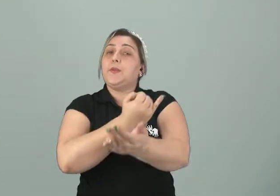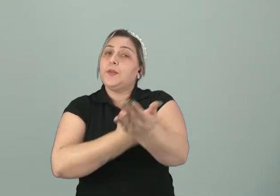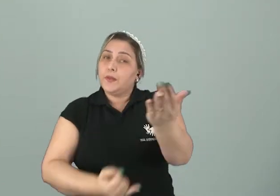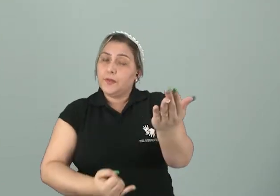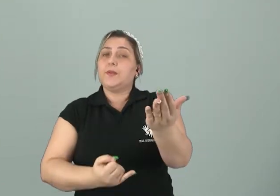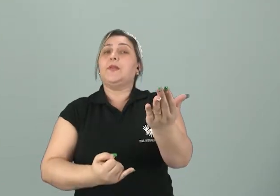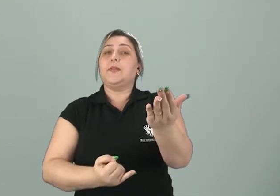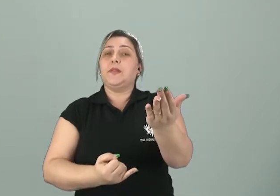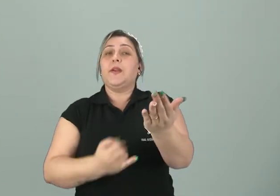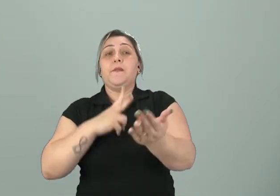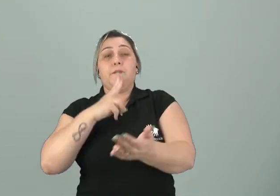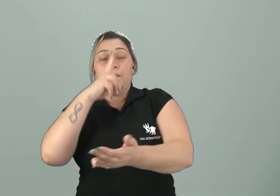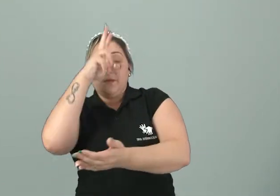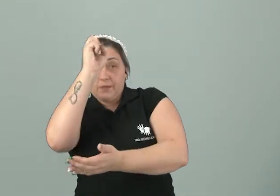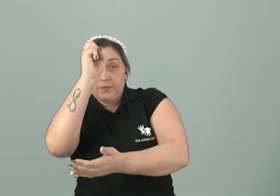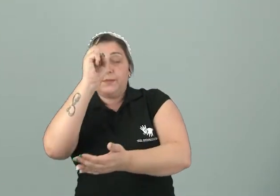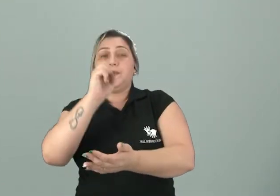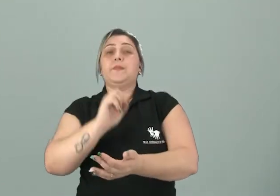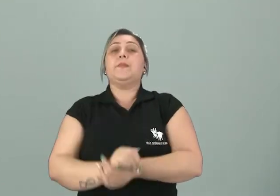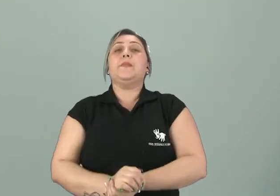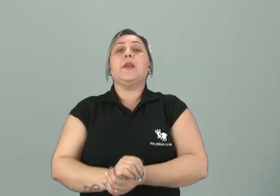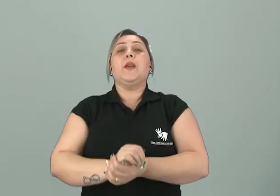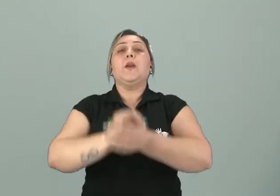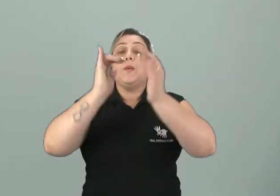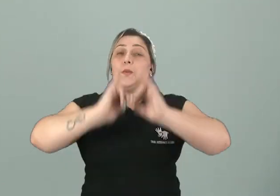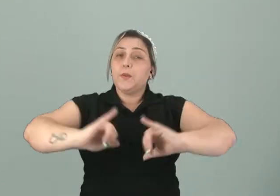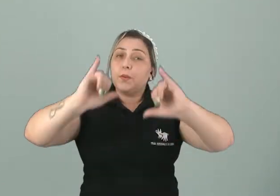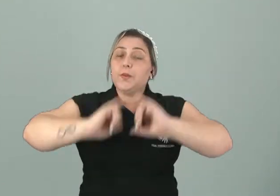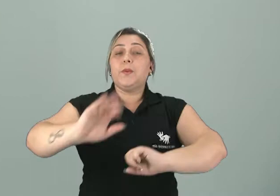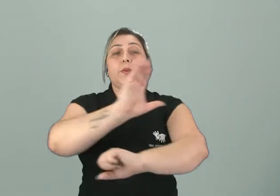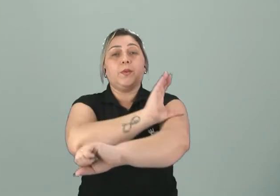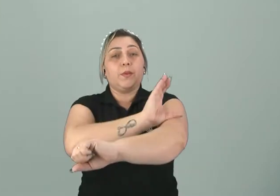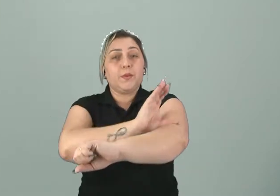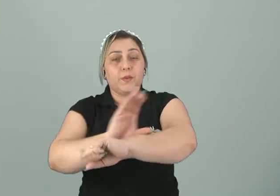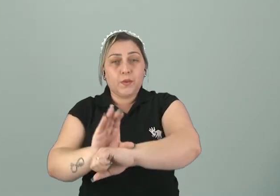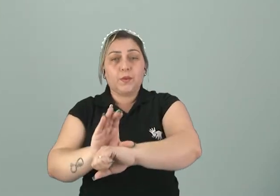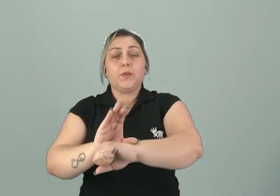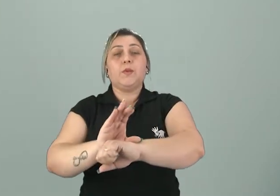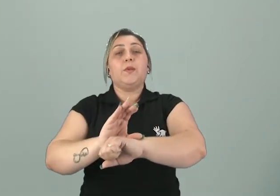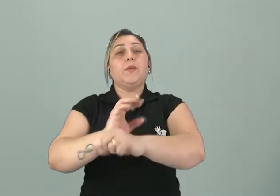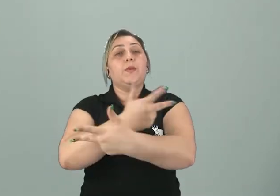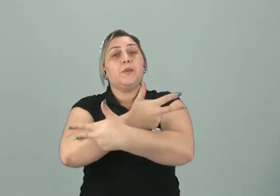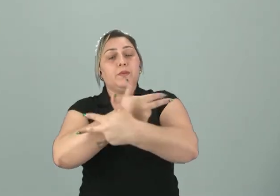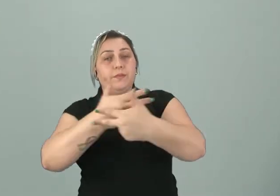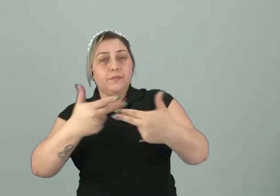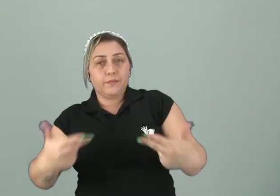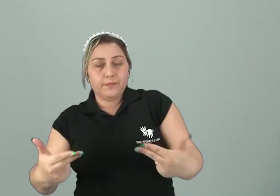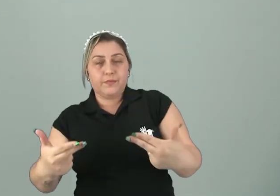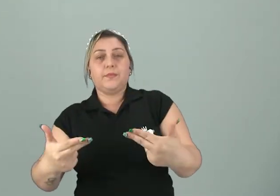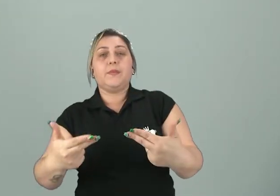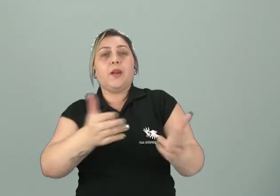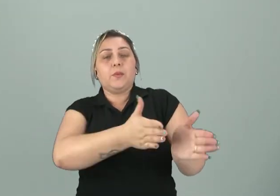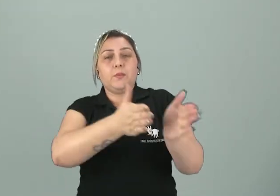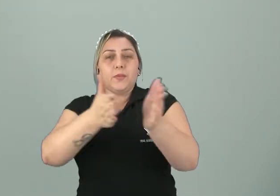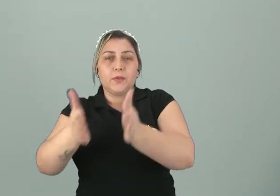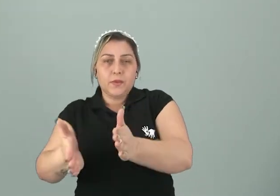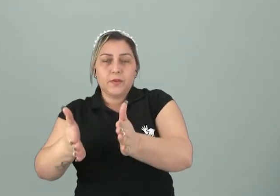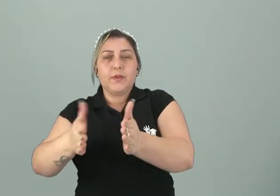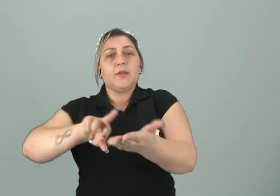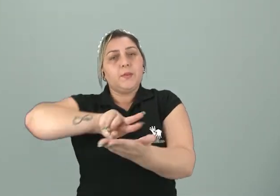século XIII em que a cultura medieval vai ser intensificada, certo? Aquilo que eles propagam como cultura